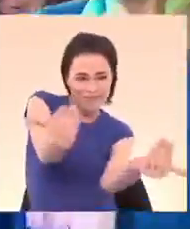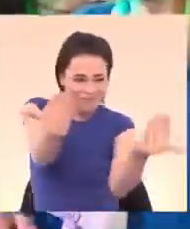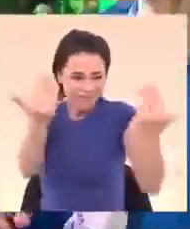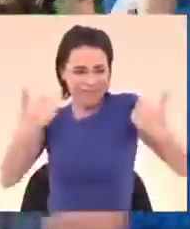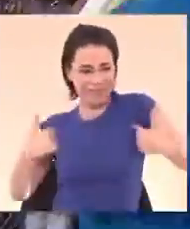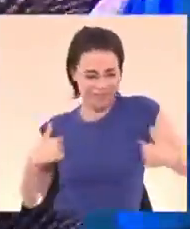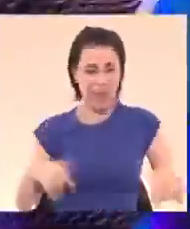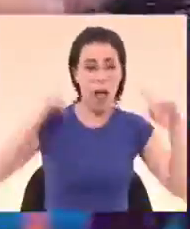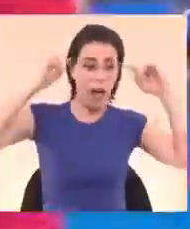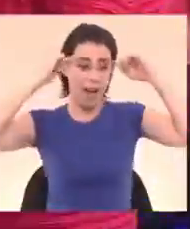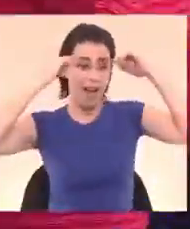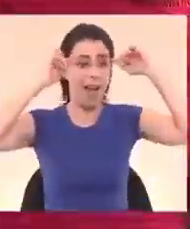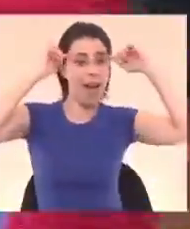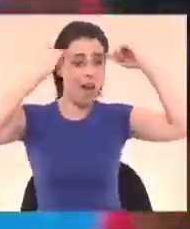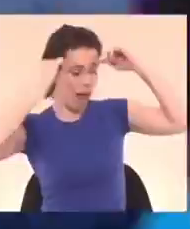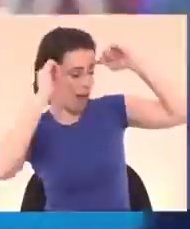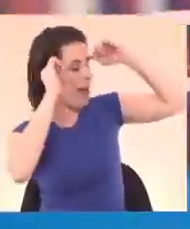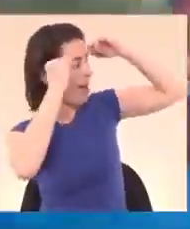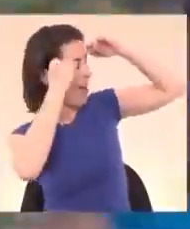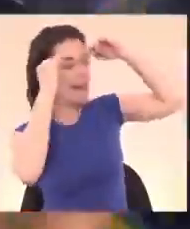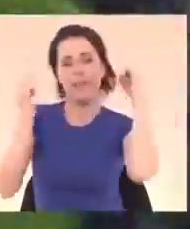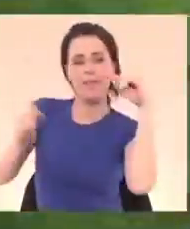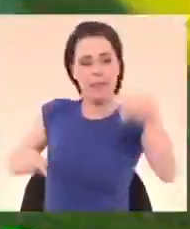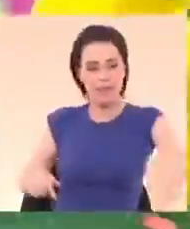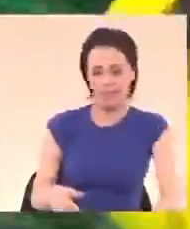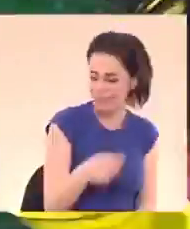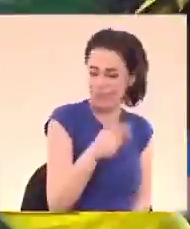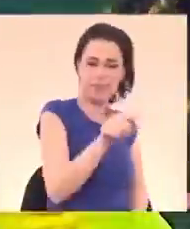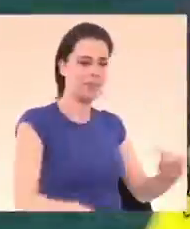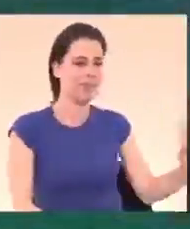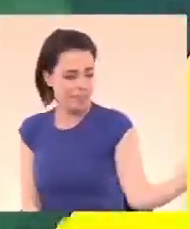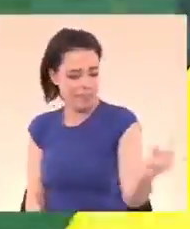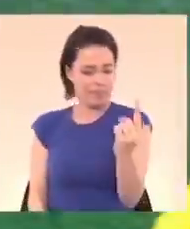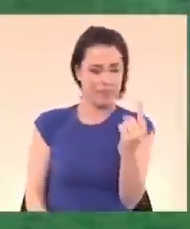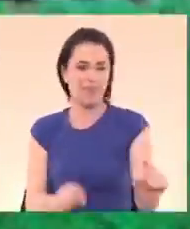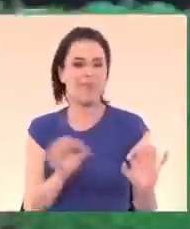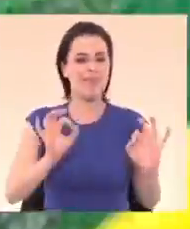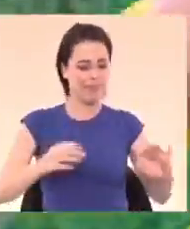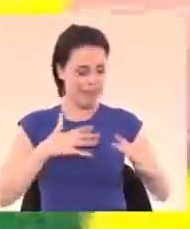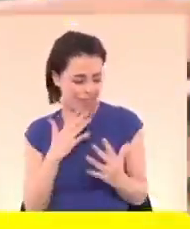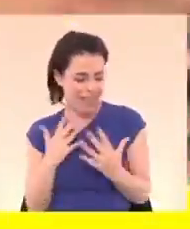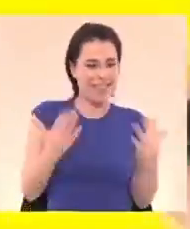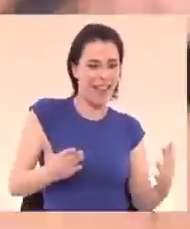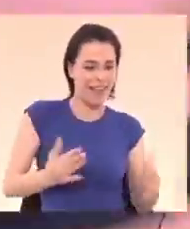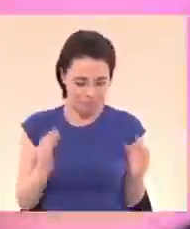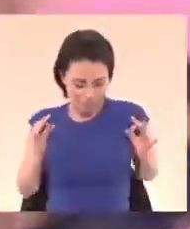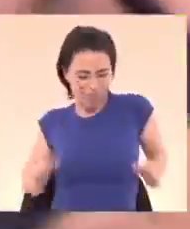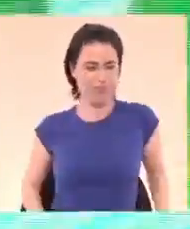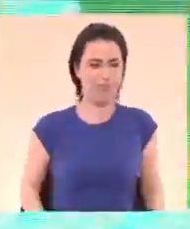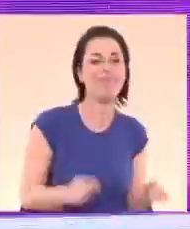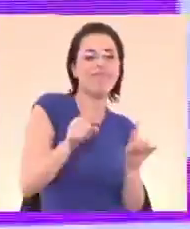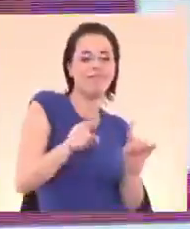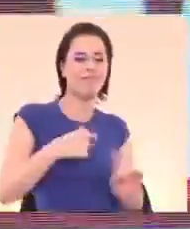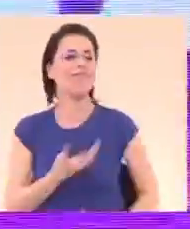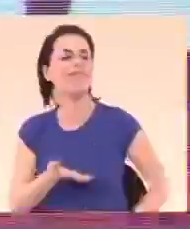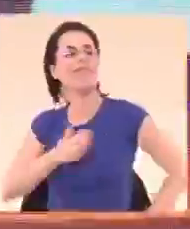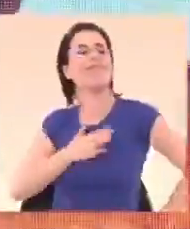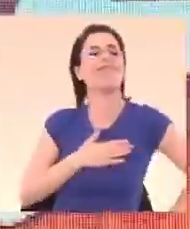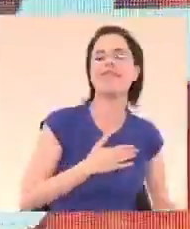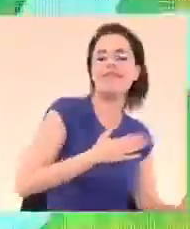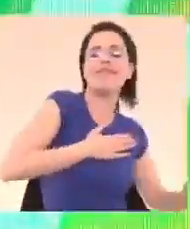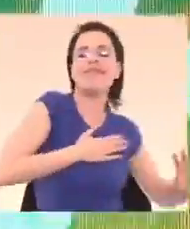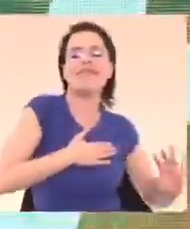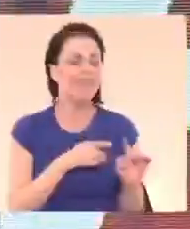que eu estou a enlouquecer. Quando tu chegares vou entregar a ti meu